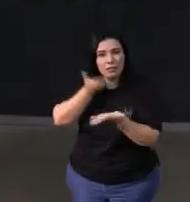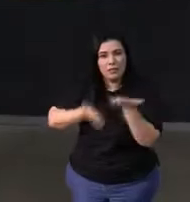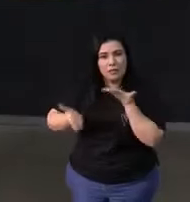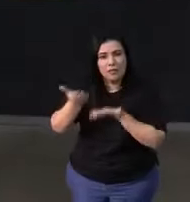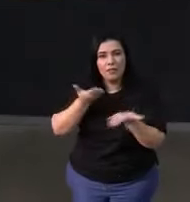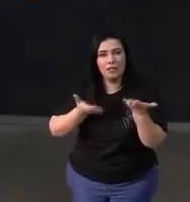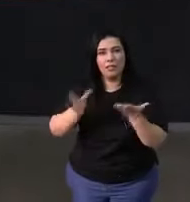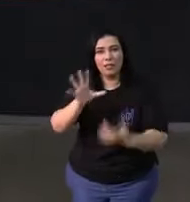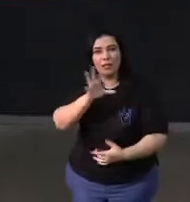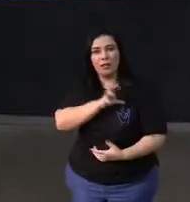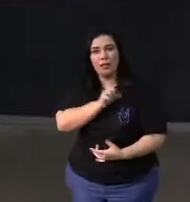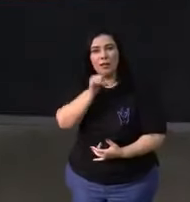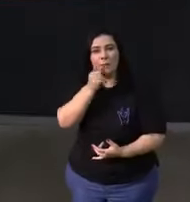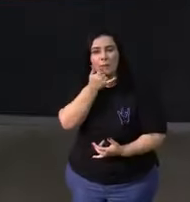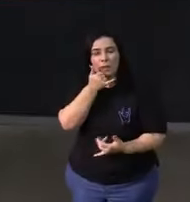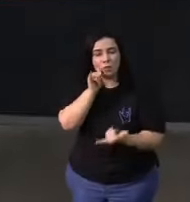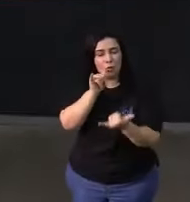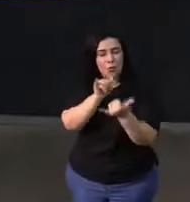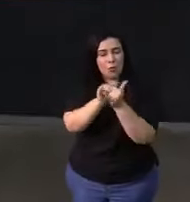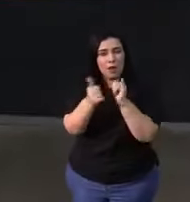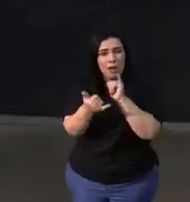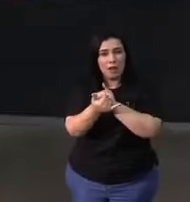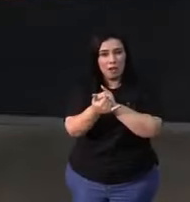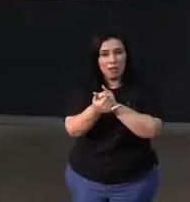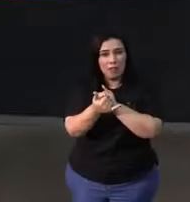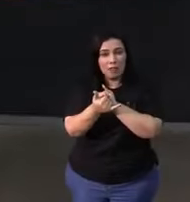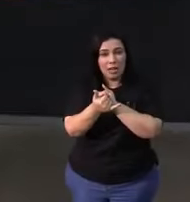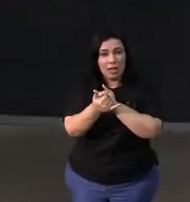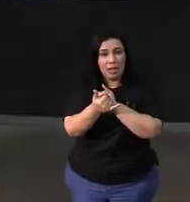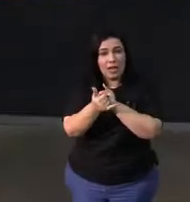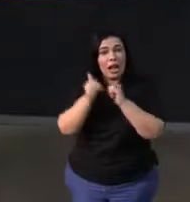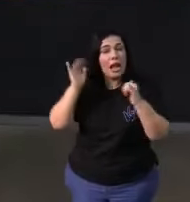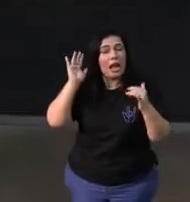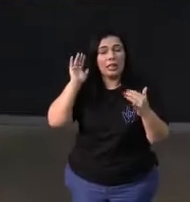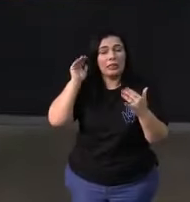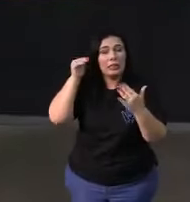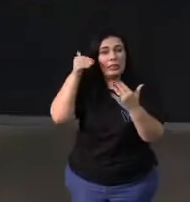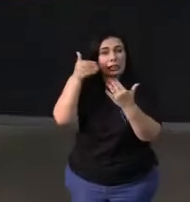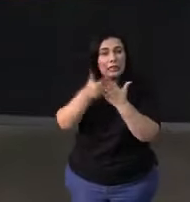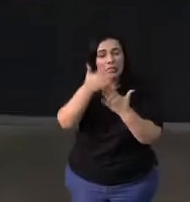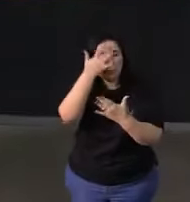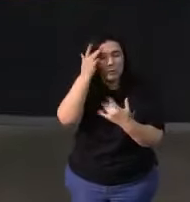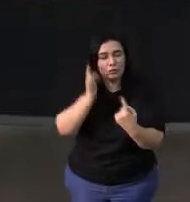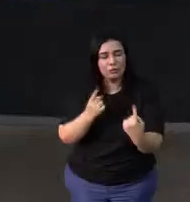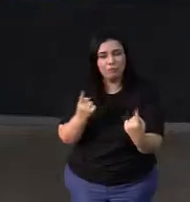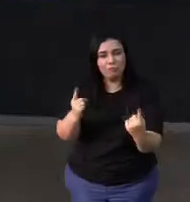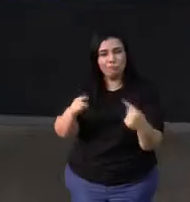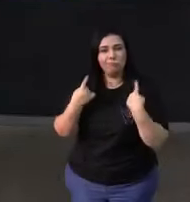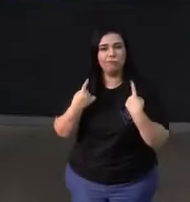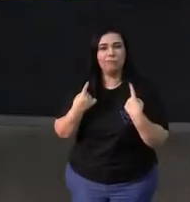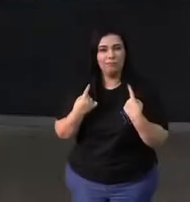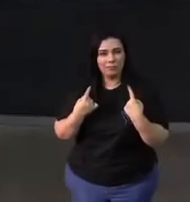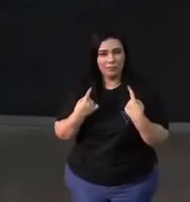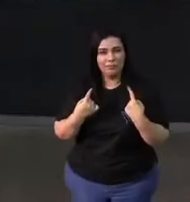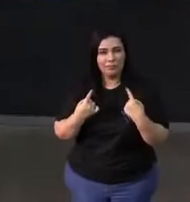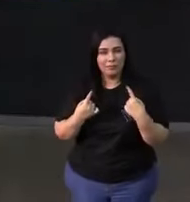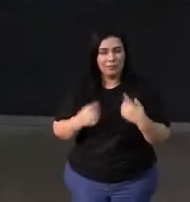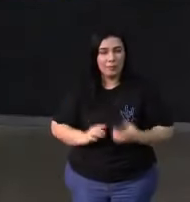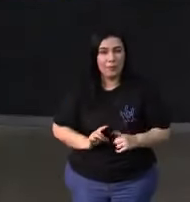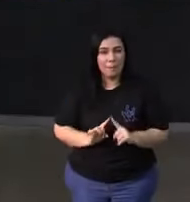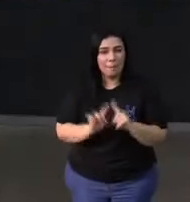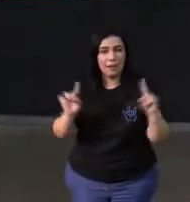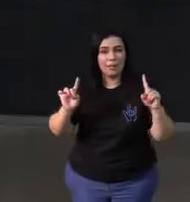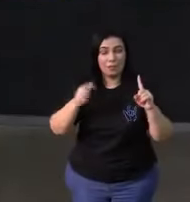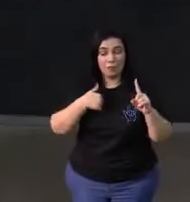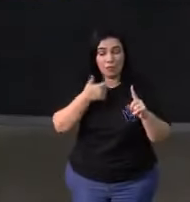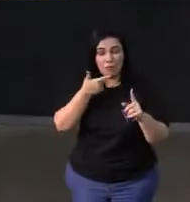amava, que perdoava até os seus ofensores. E eu termino. A